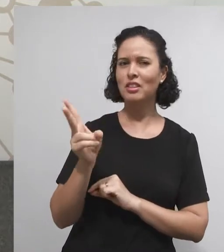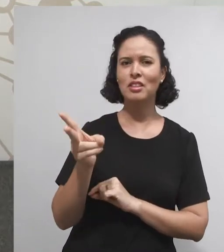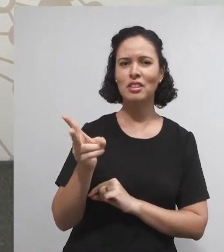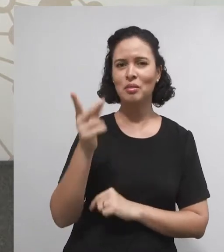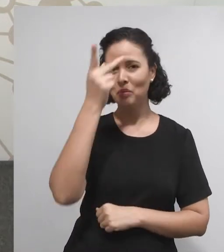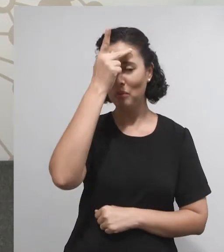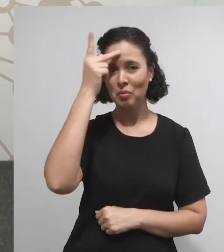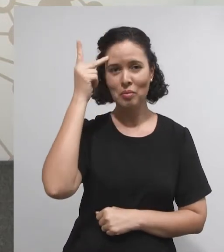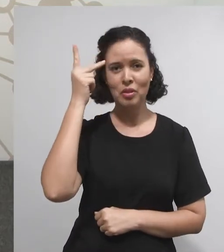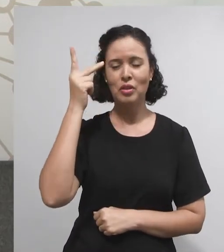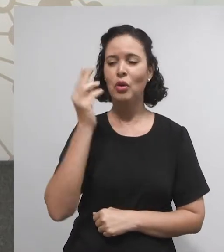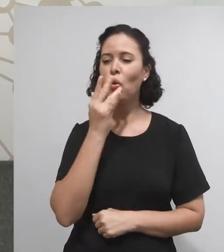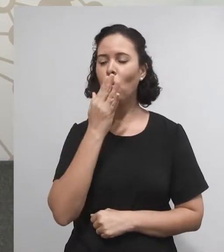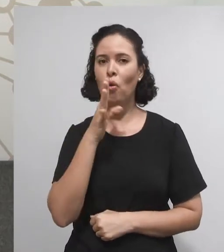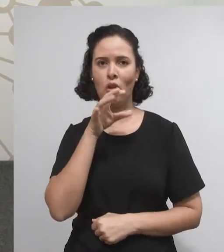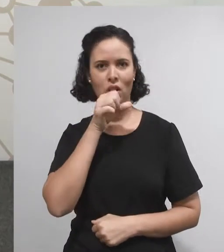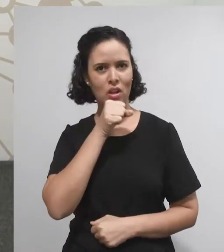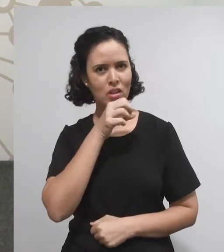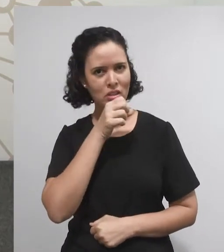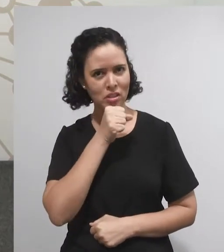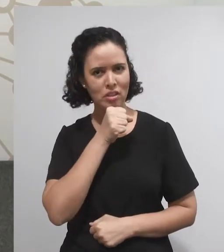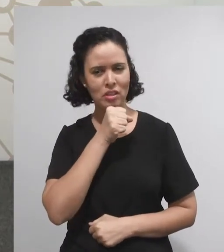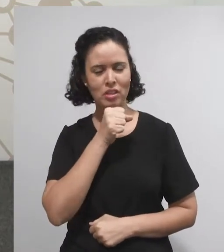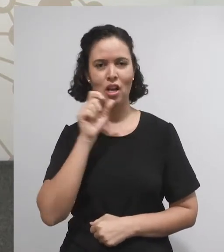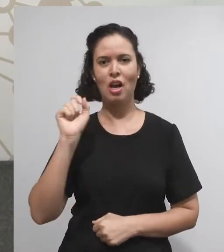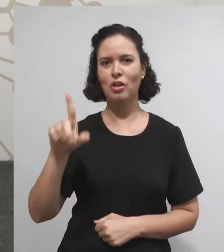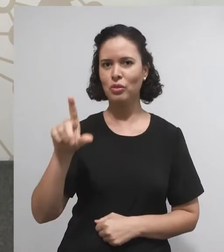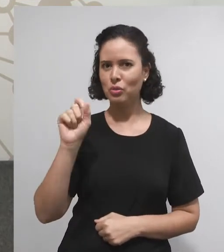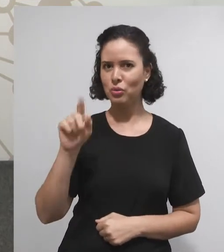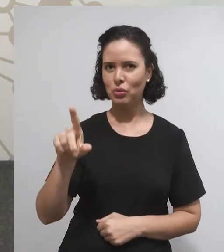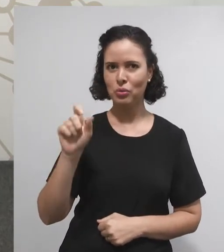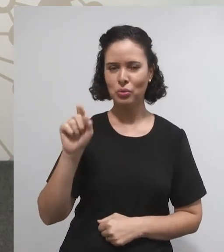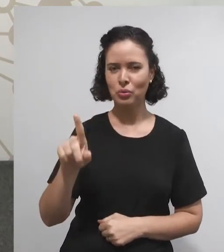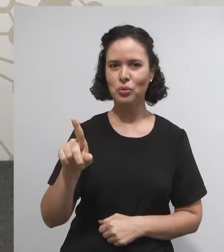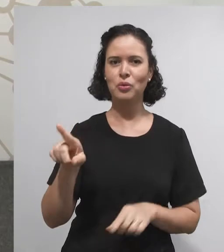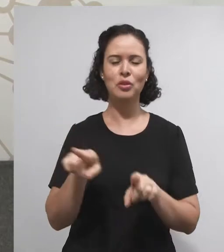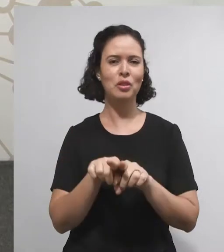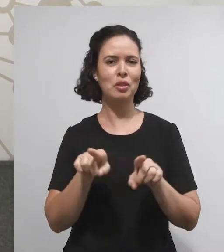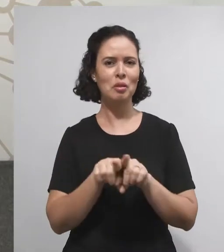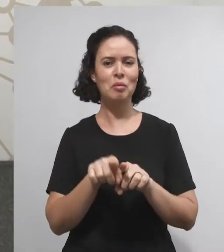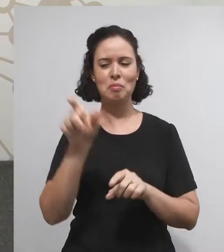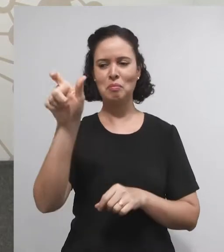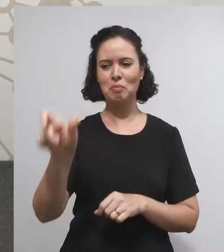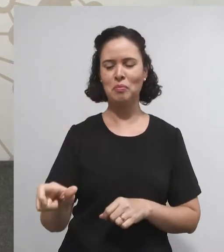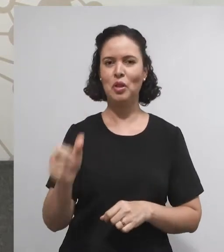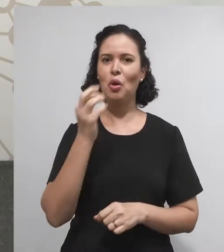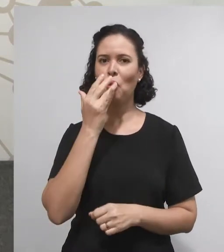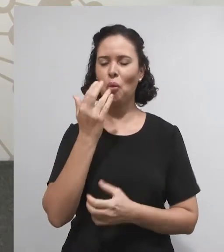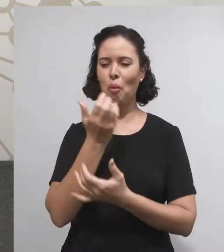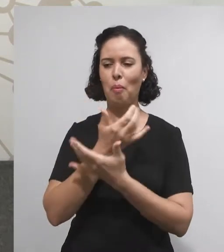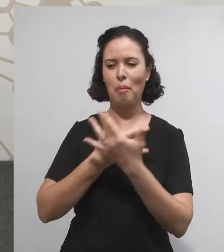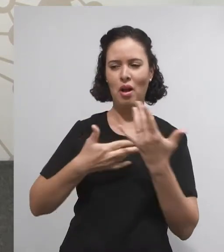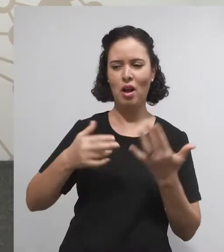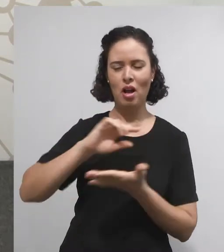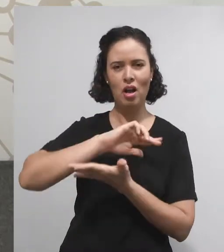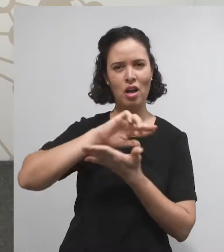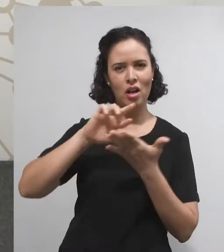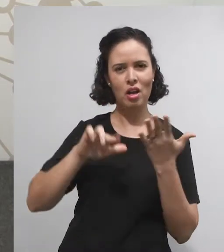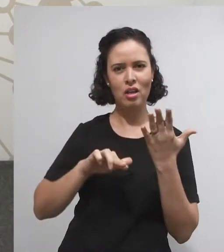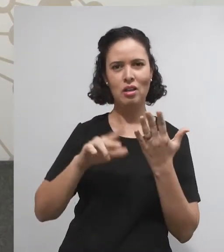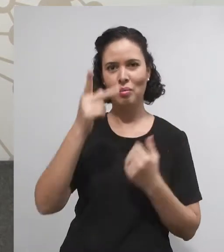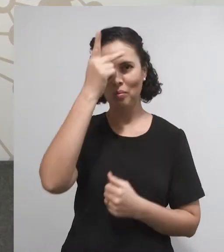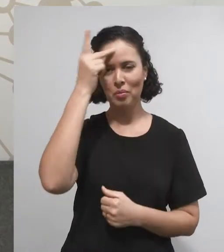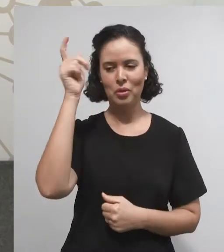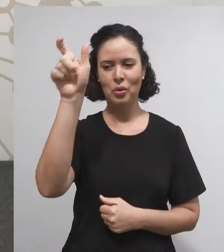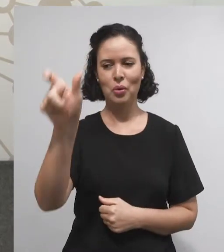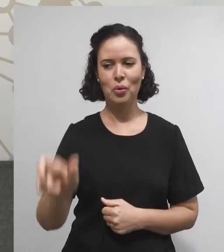infinito. Tem gente cor de laranja, de azul turquesa e até mesmo multicor.